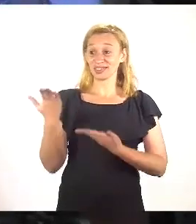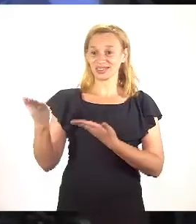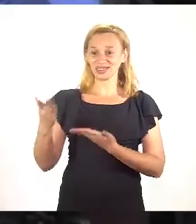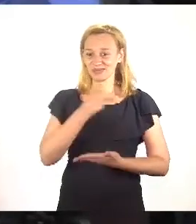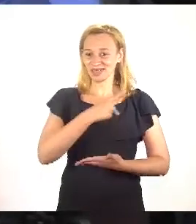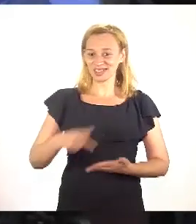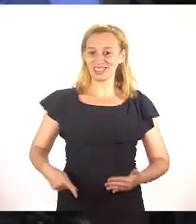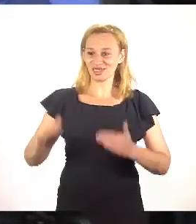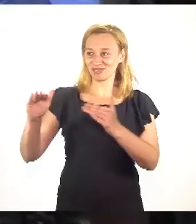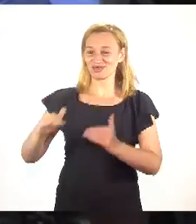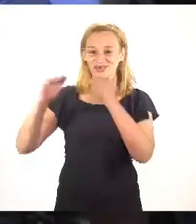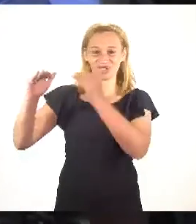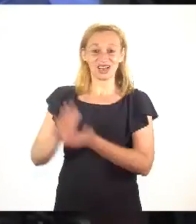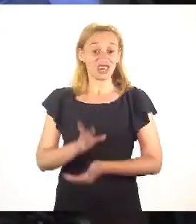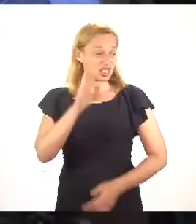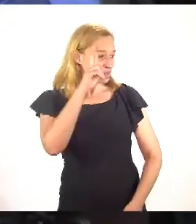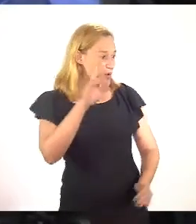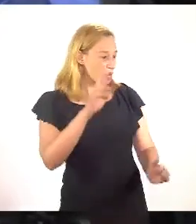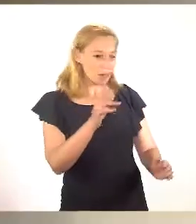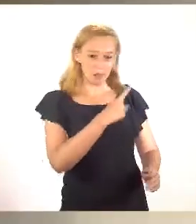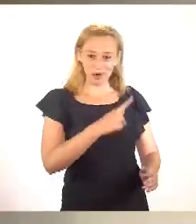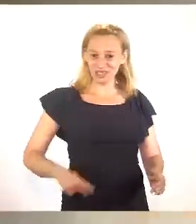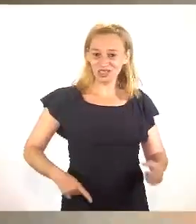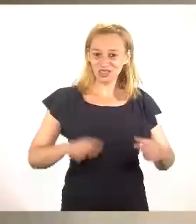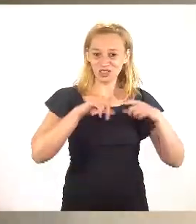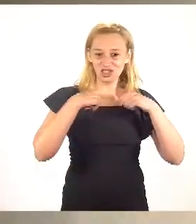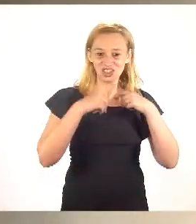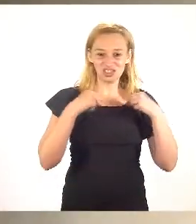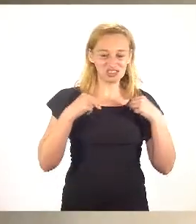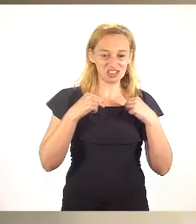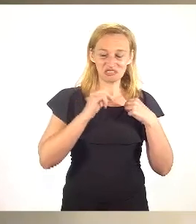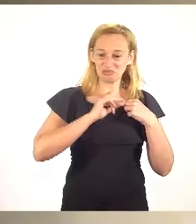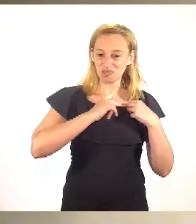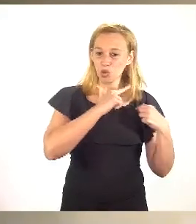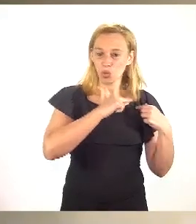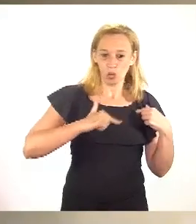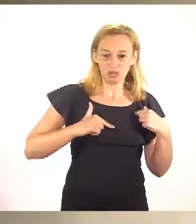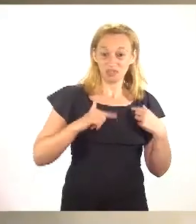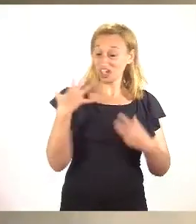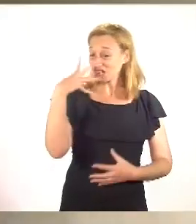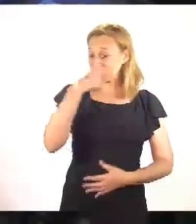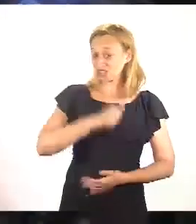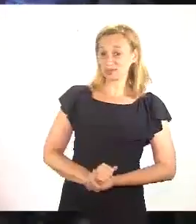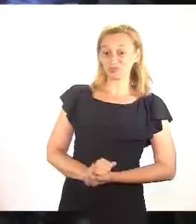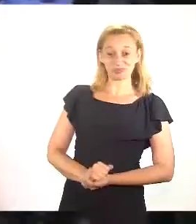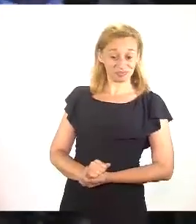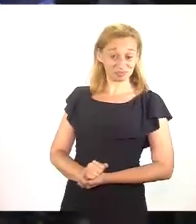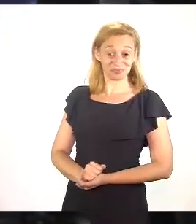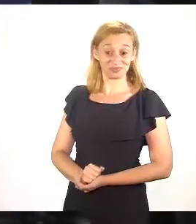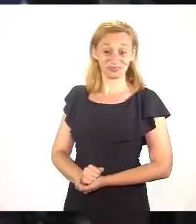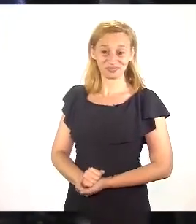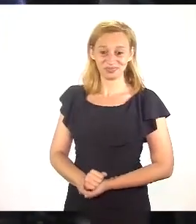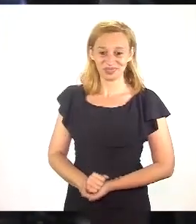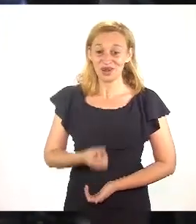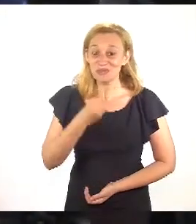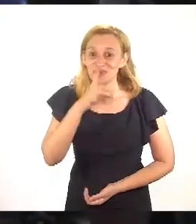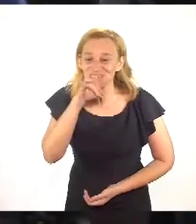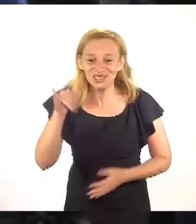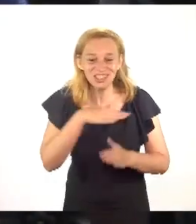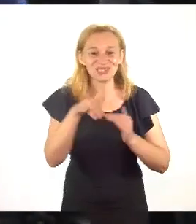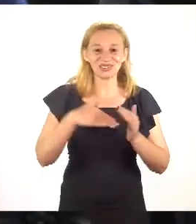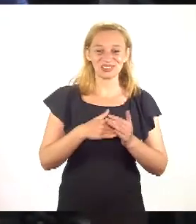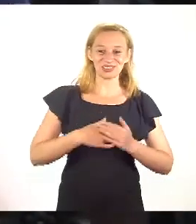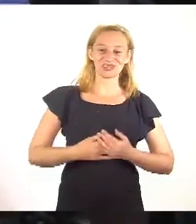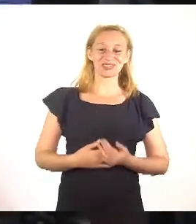maior. Presidente, até sem gravata o senhor fica imponente ao lado dessa cadeira. Bom dia a todos e a